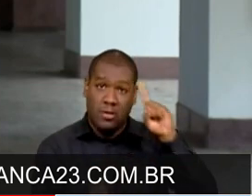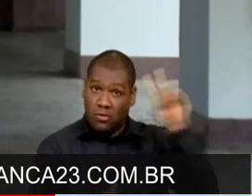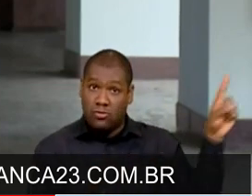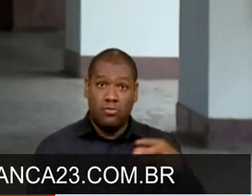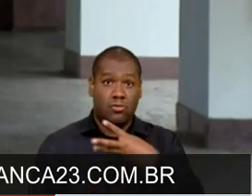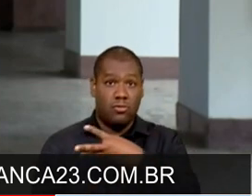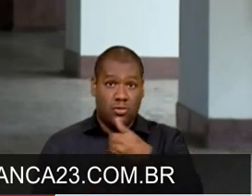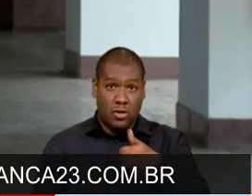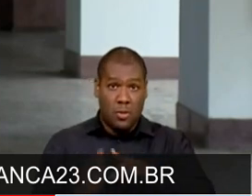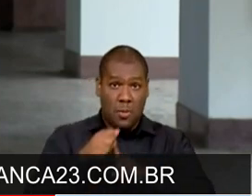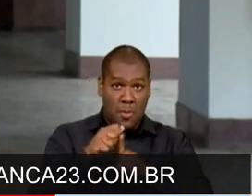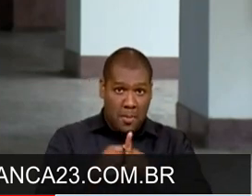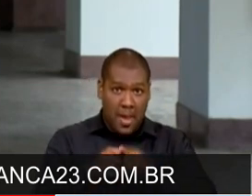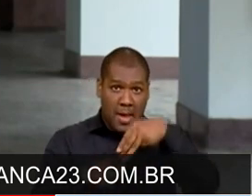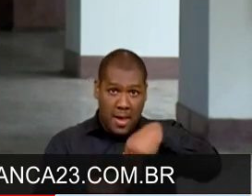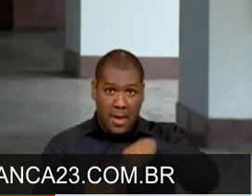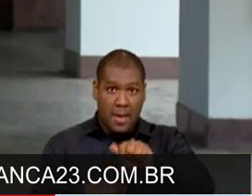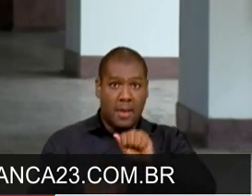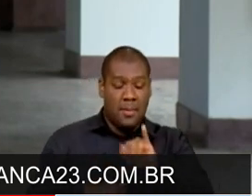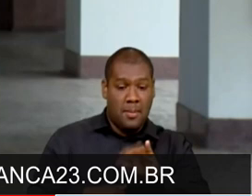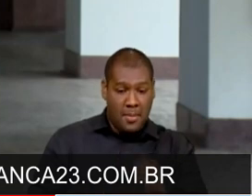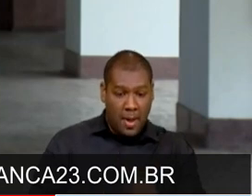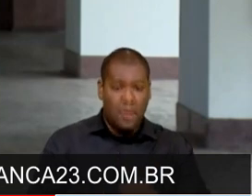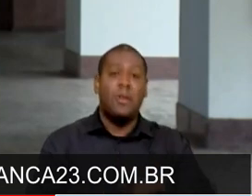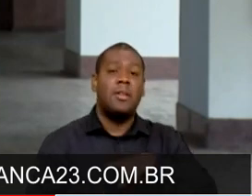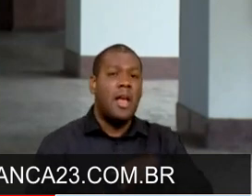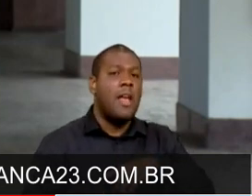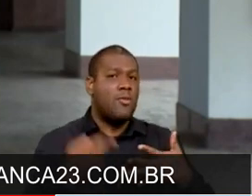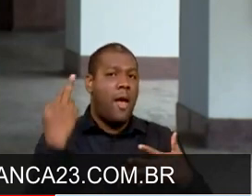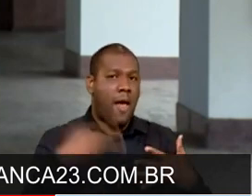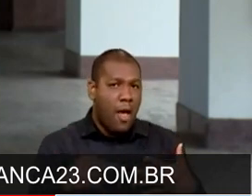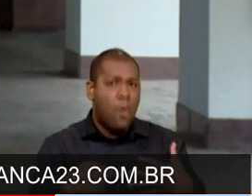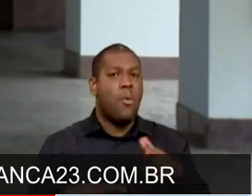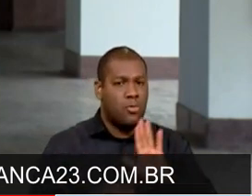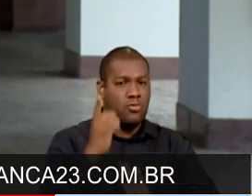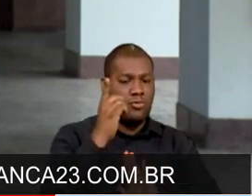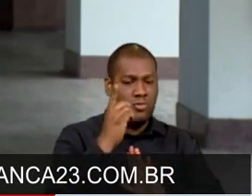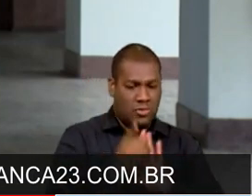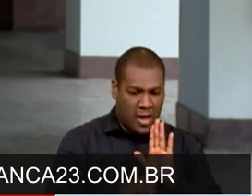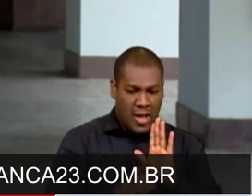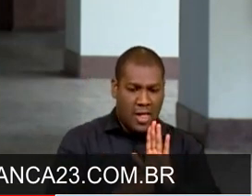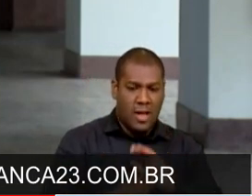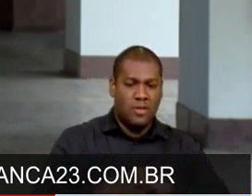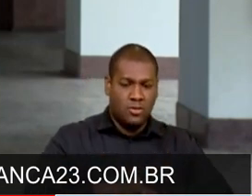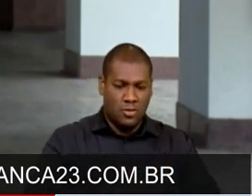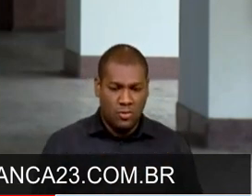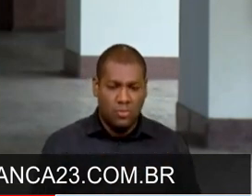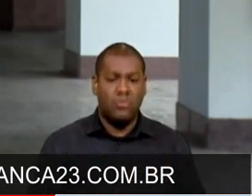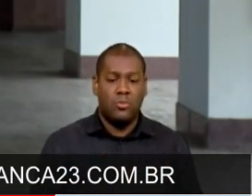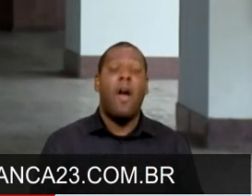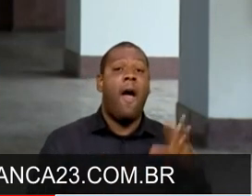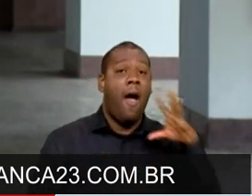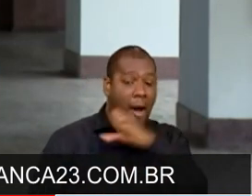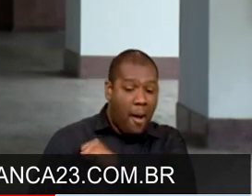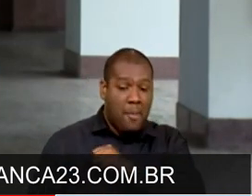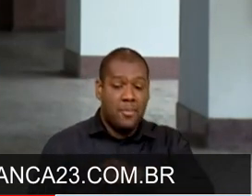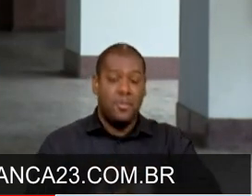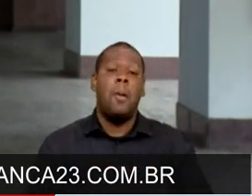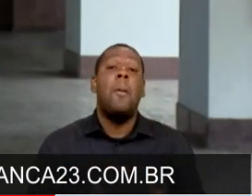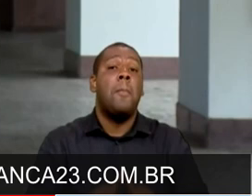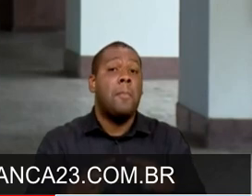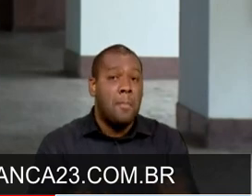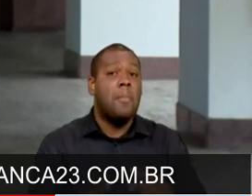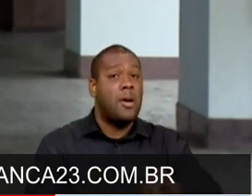anos anteriores pode contar com o recurso da declaração pré-preenchida, que ajuda a ganhar tempo. Ainda assim, é